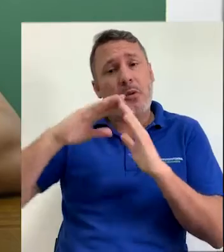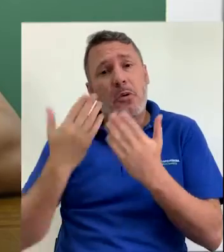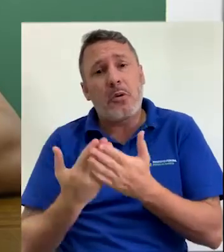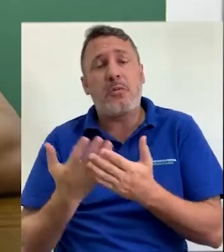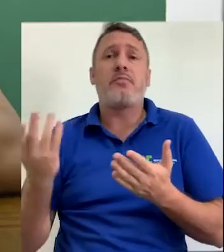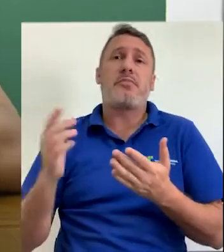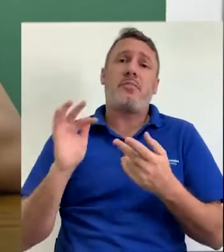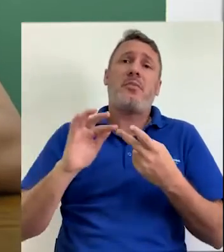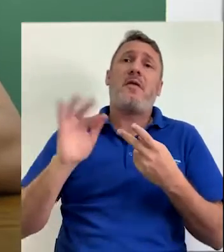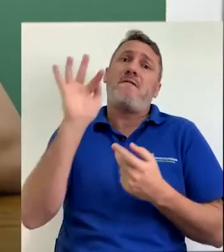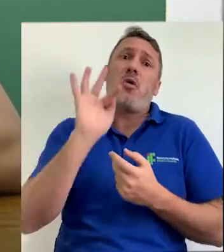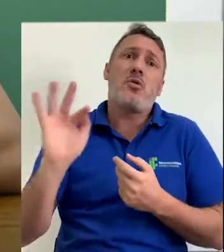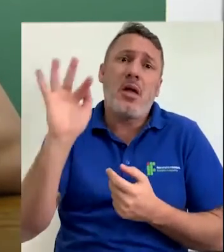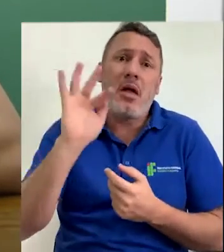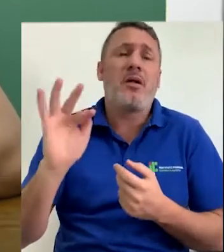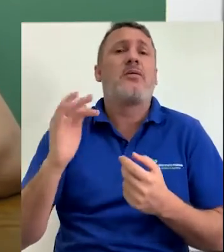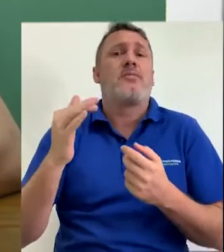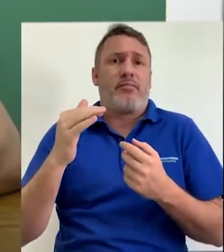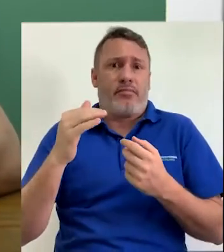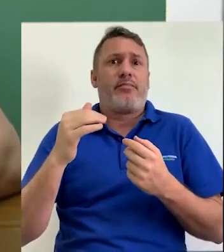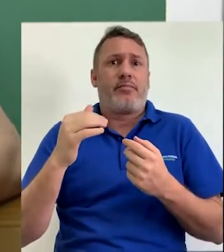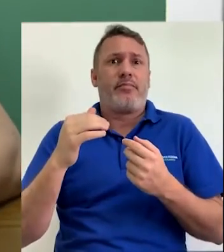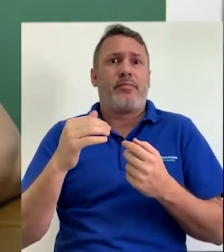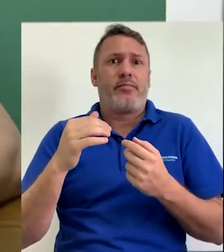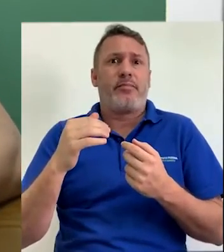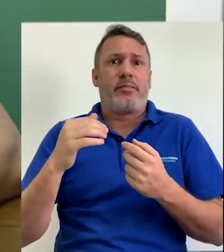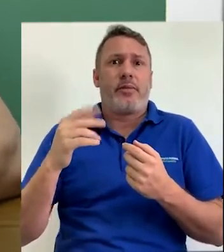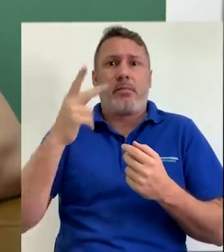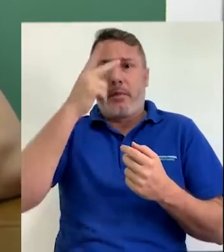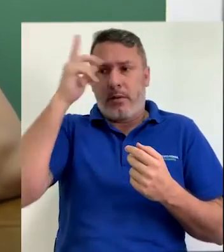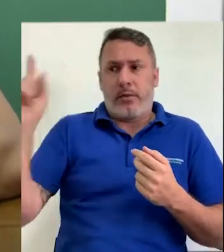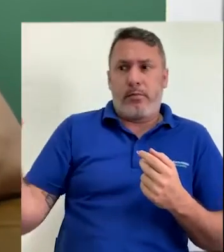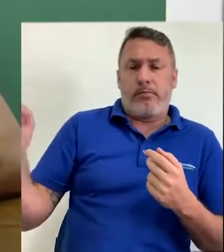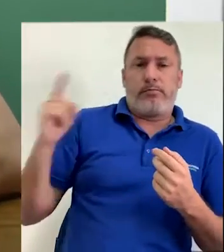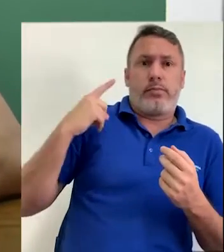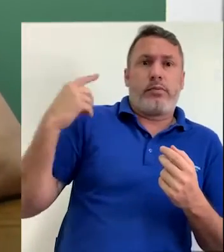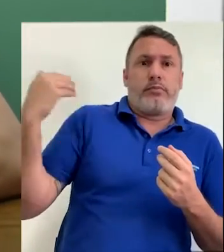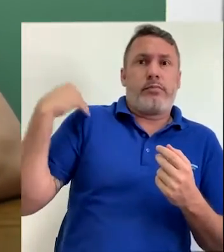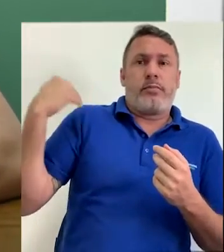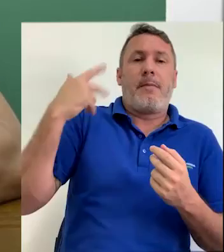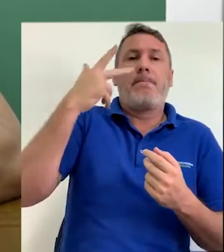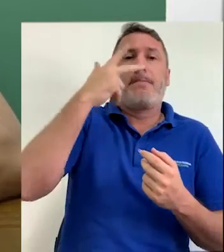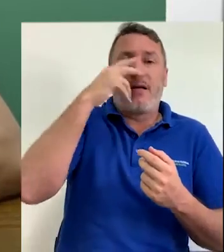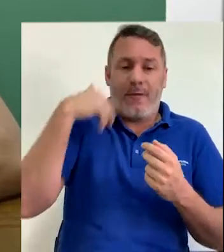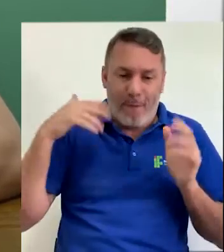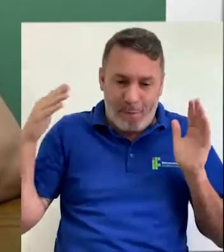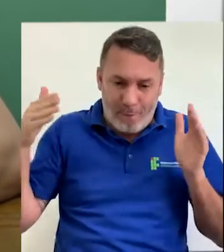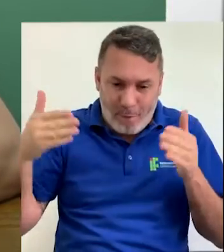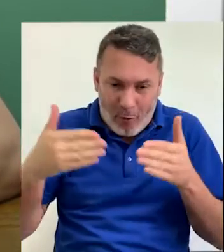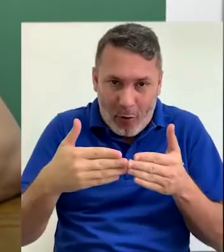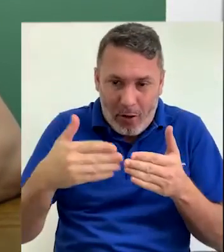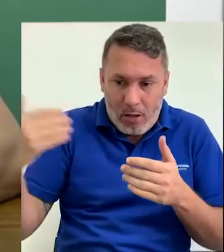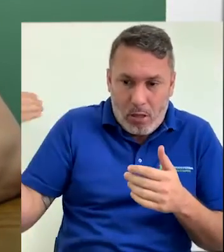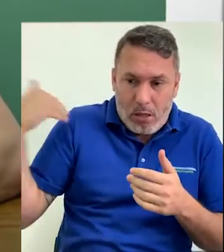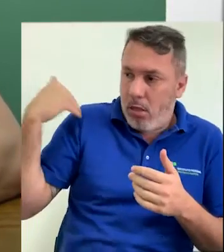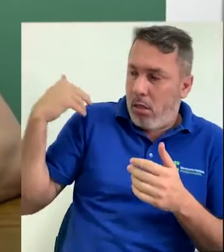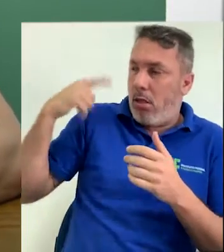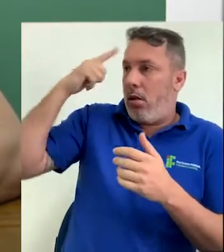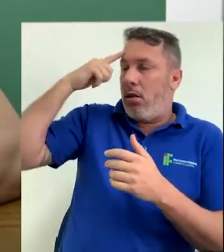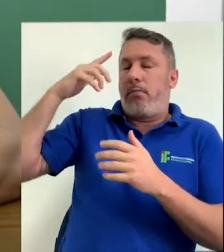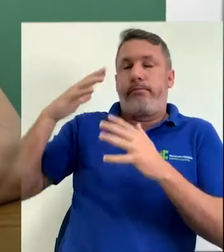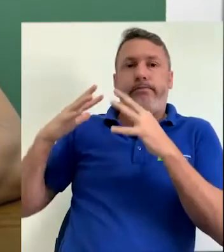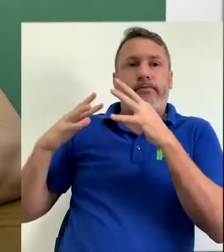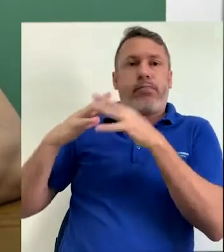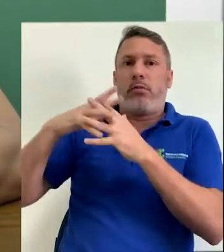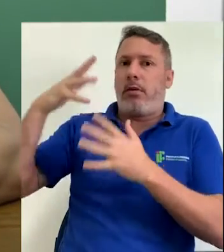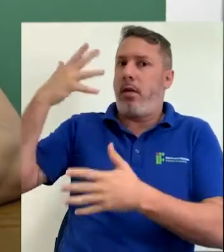faculdade. Todavia, momentaneamente, aquele amigo tirou um pouco a sua concentração